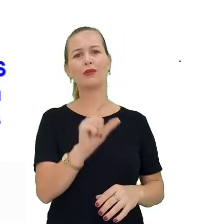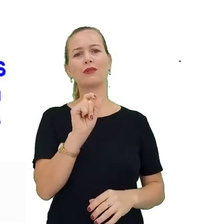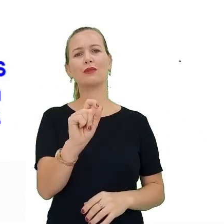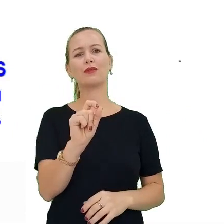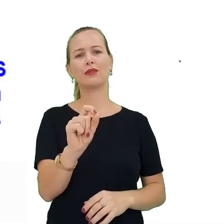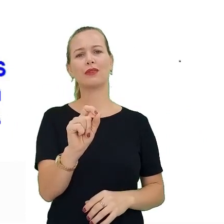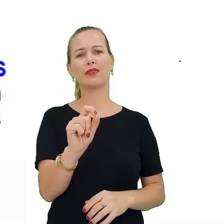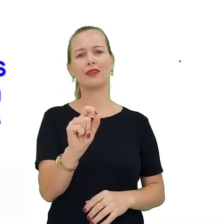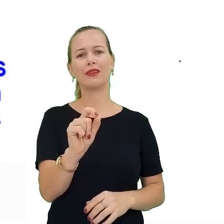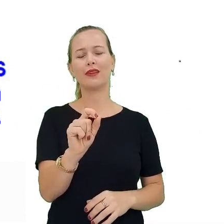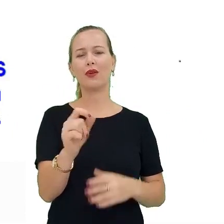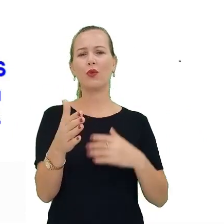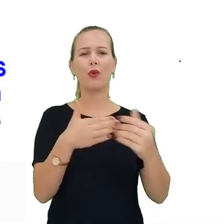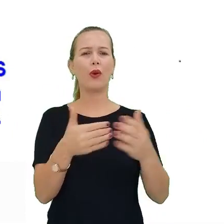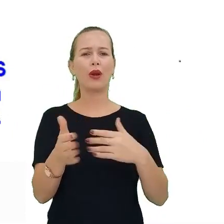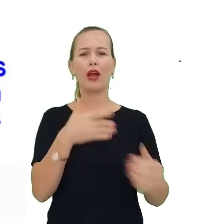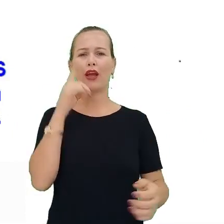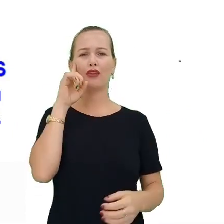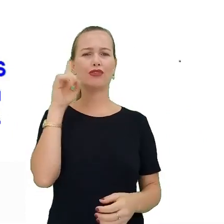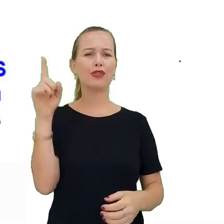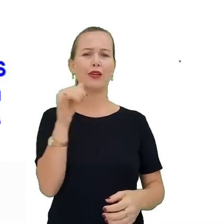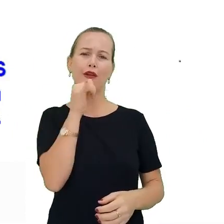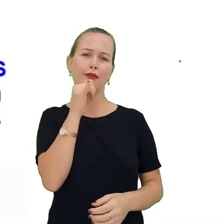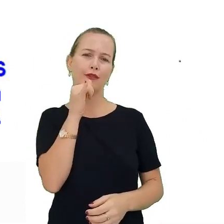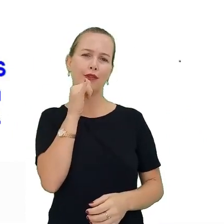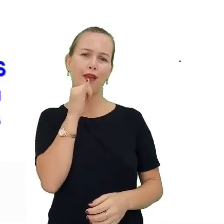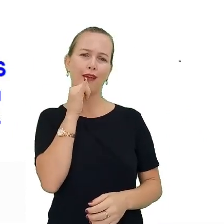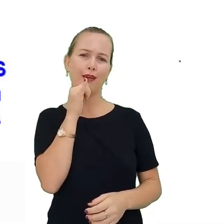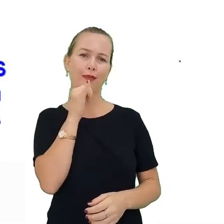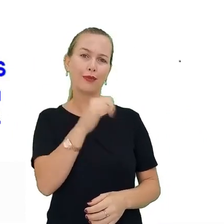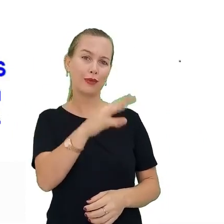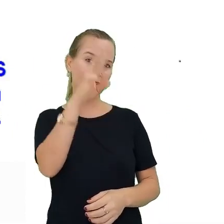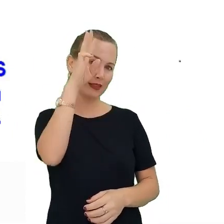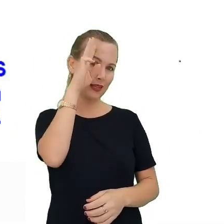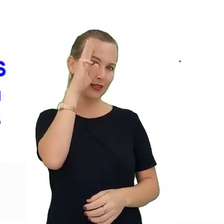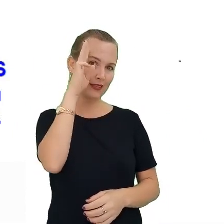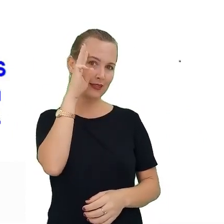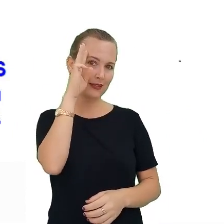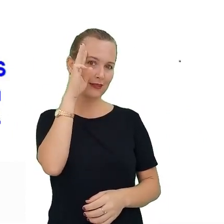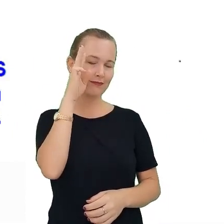pessoa entrará em algum dia da semana, por exemplo, aqui na terça-feira,